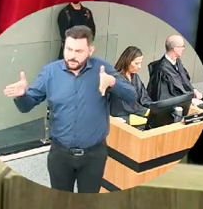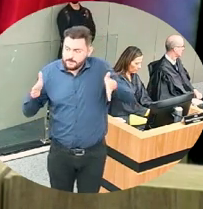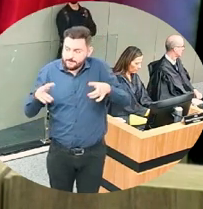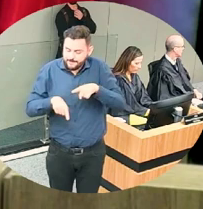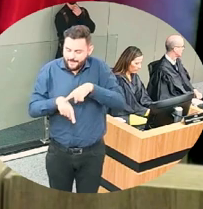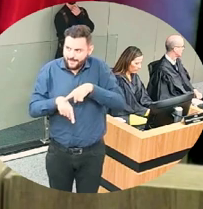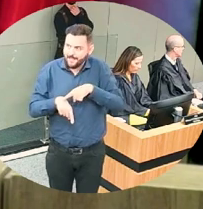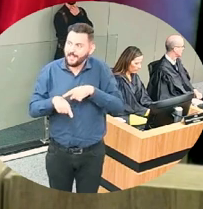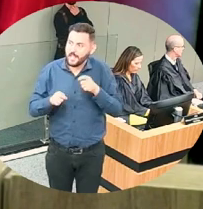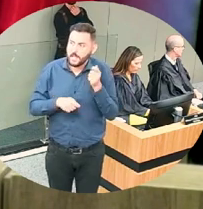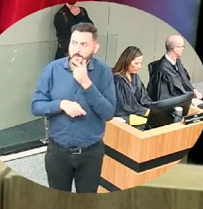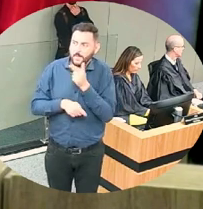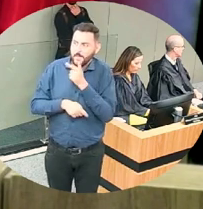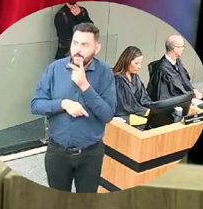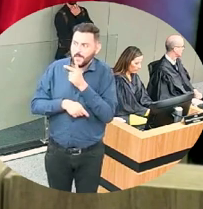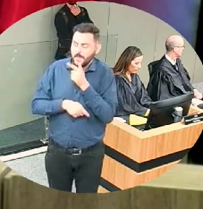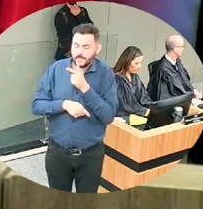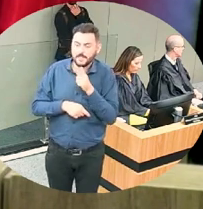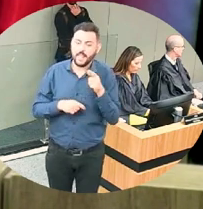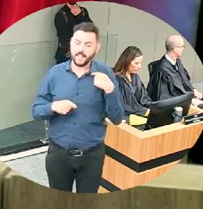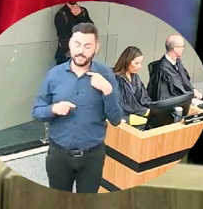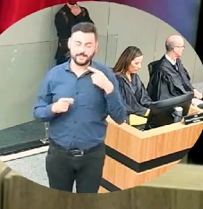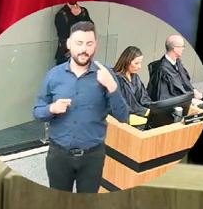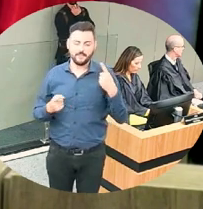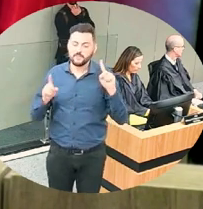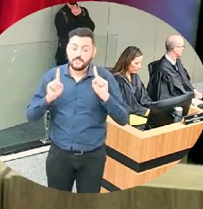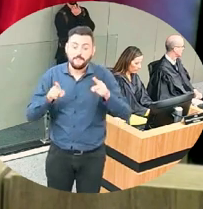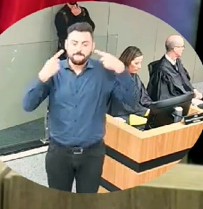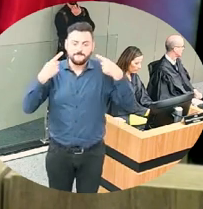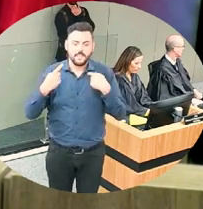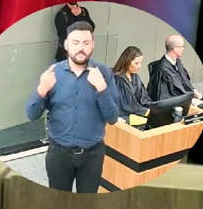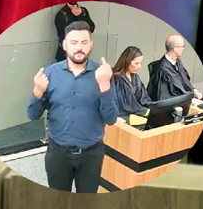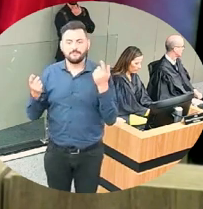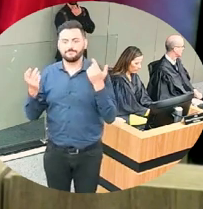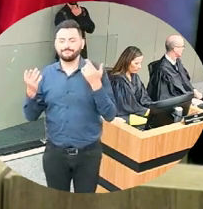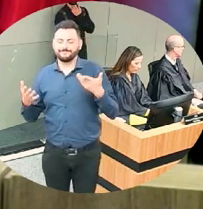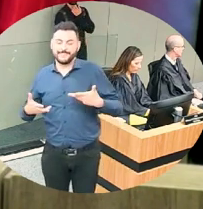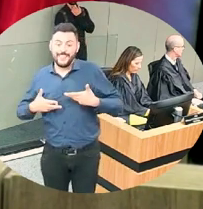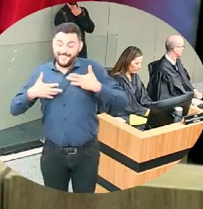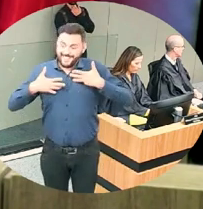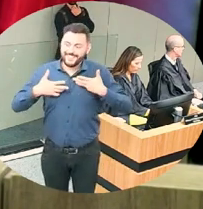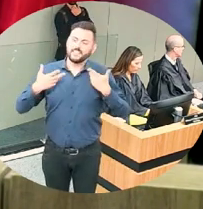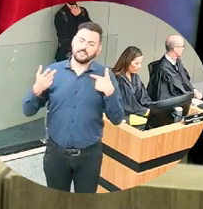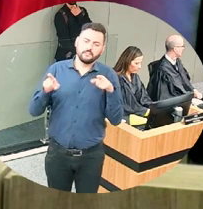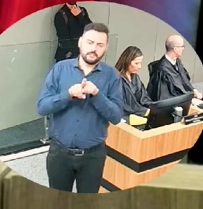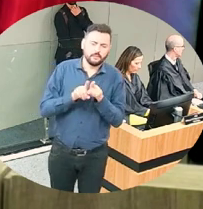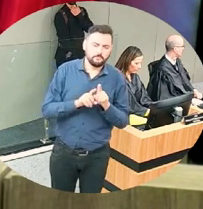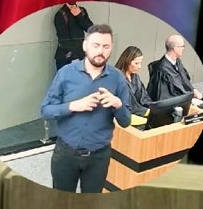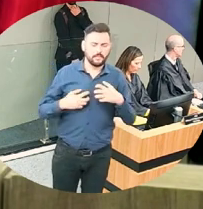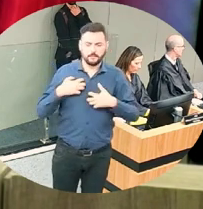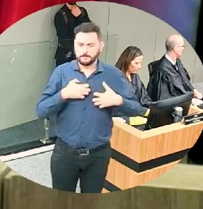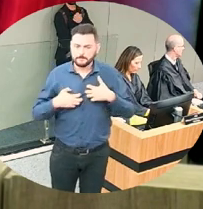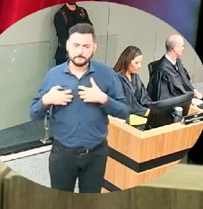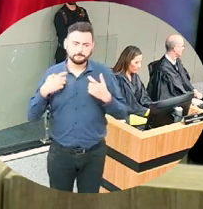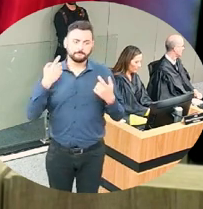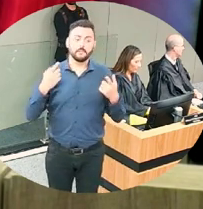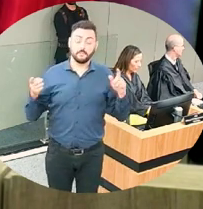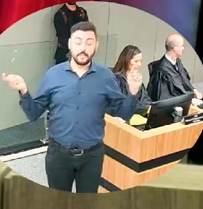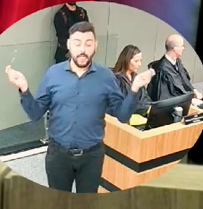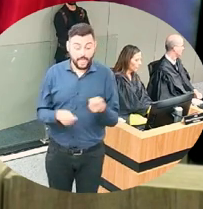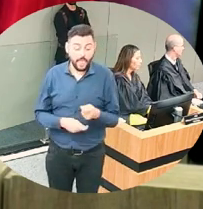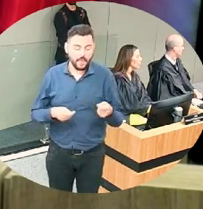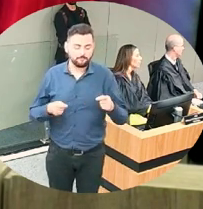e com isso experimentaram os desafios críticas e alegrias daqueles que não se omitem daqueles que